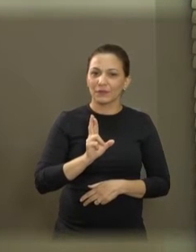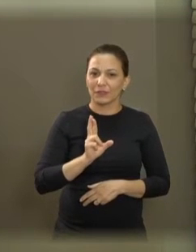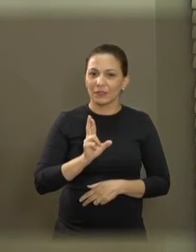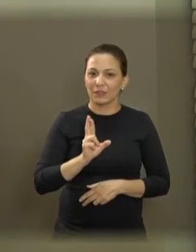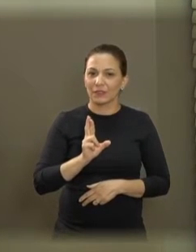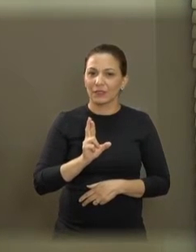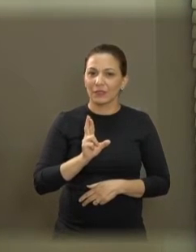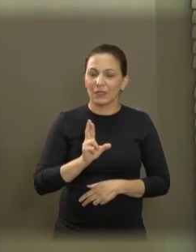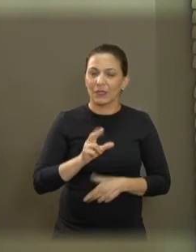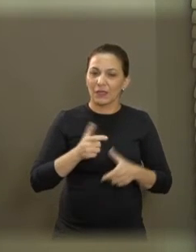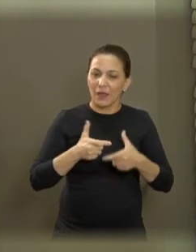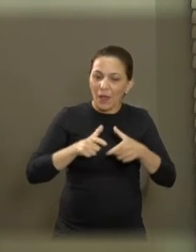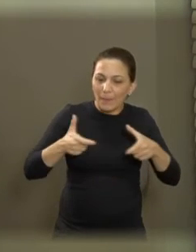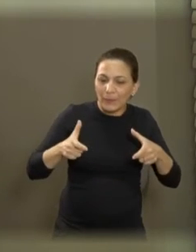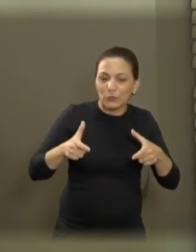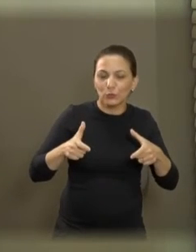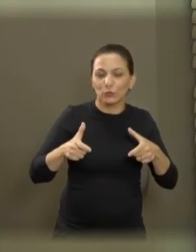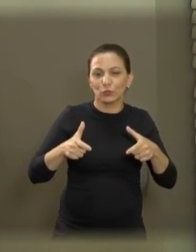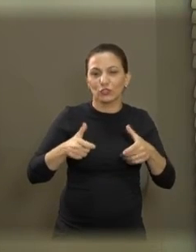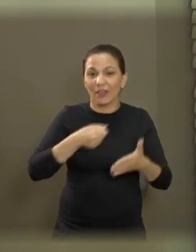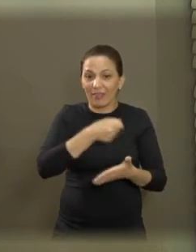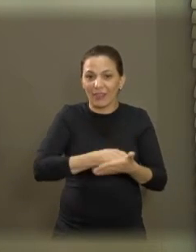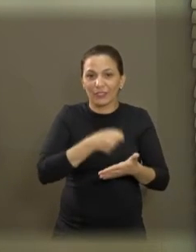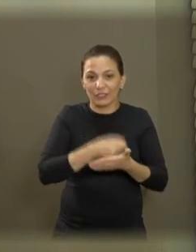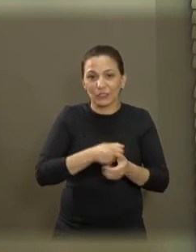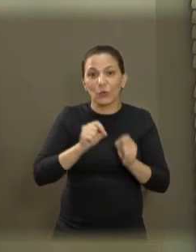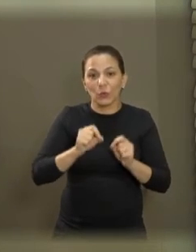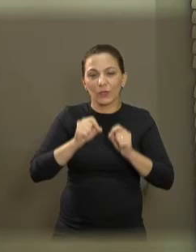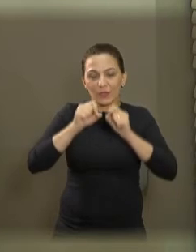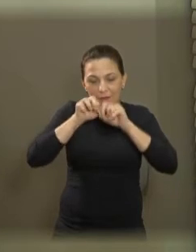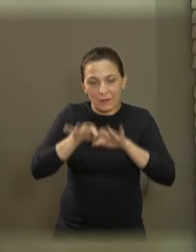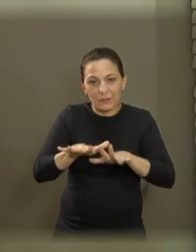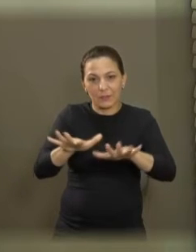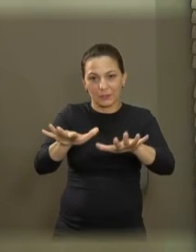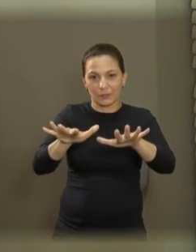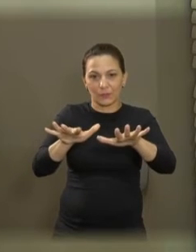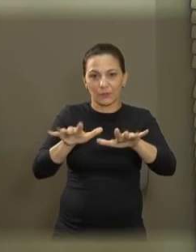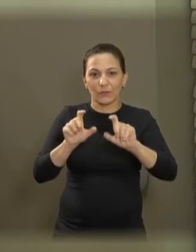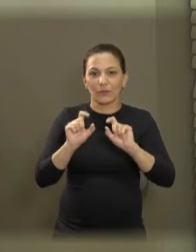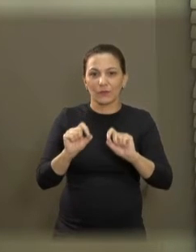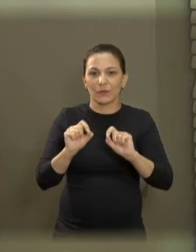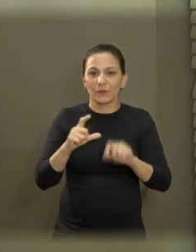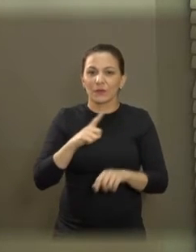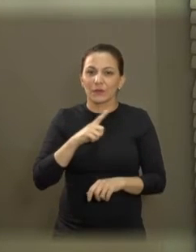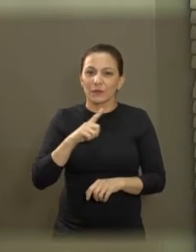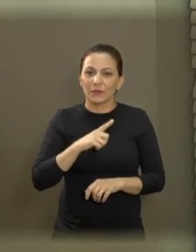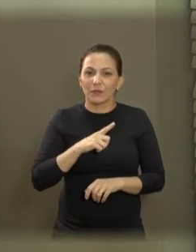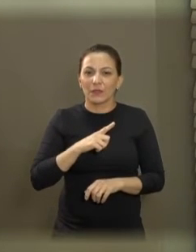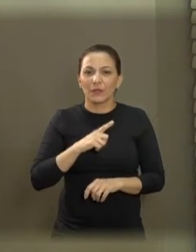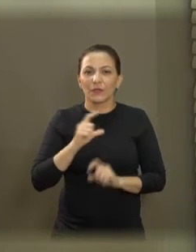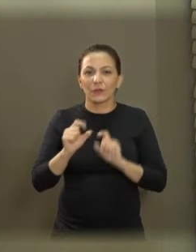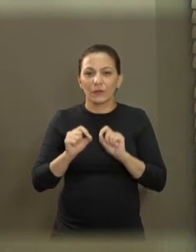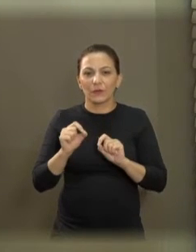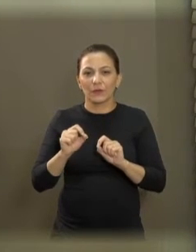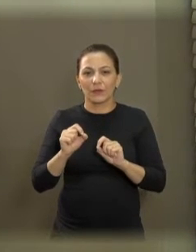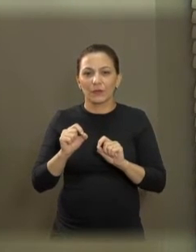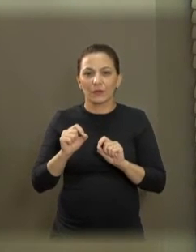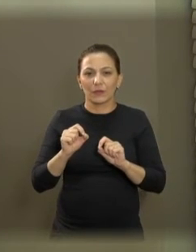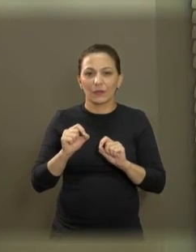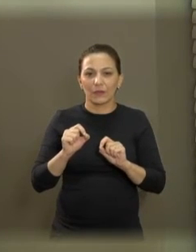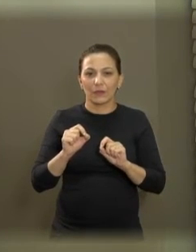associadas à amplitude e à dedicação, que é a expansão. E a gente sempre escuta falar, dentro do